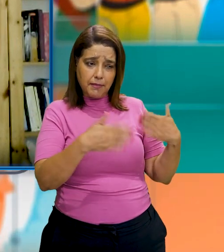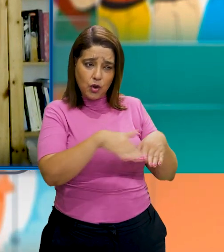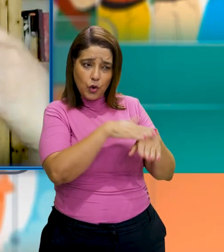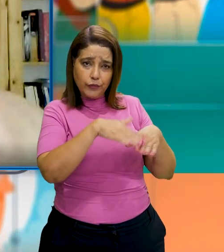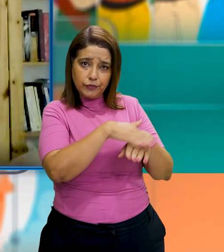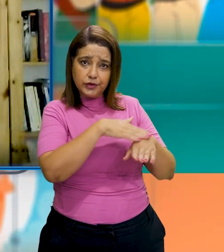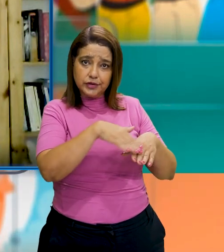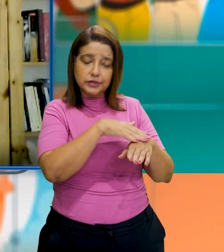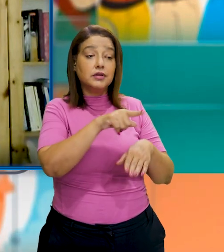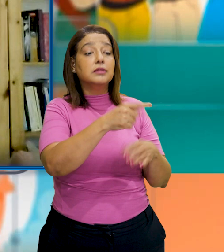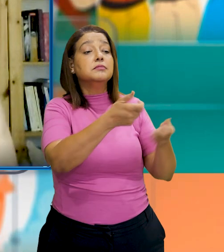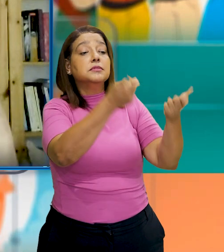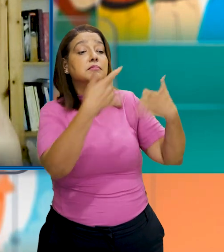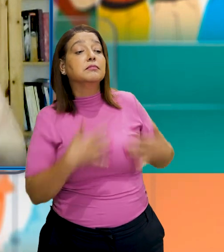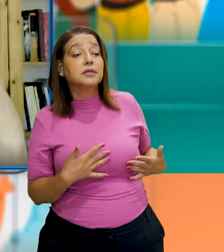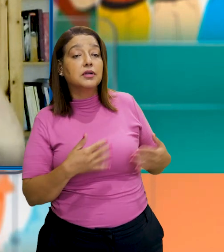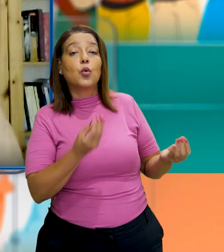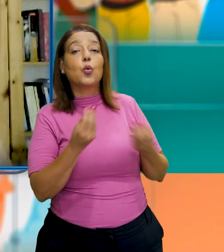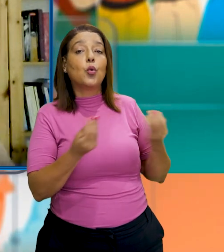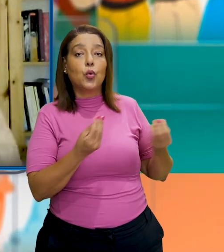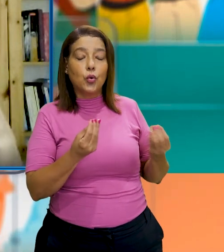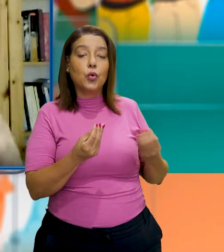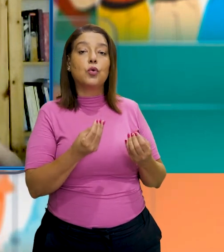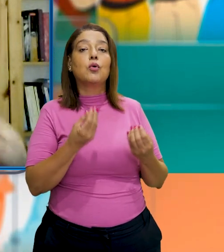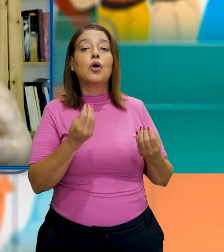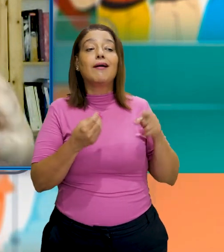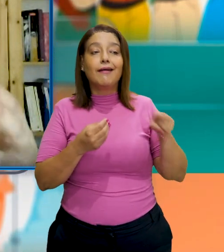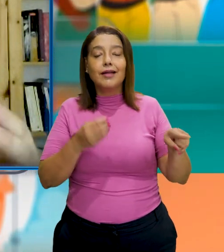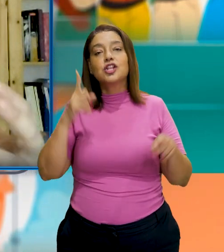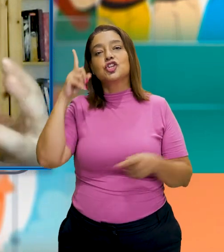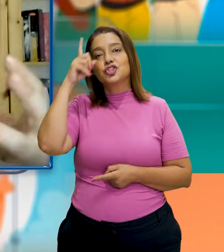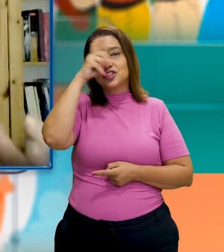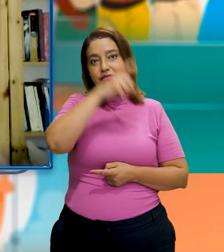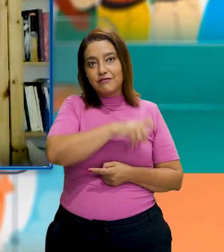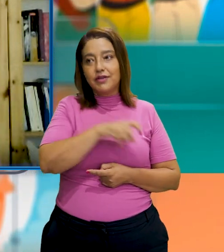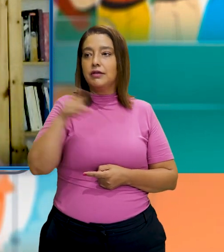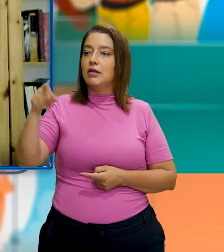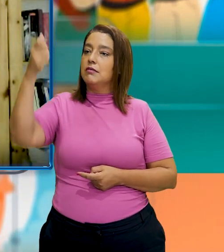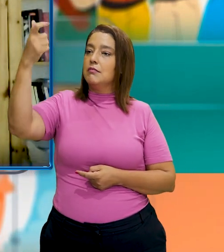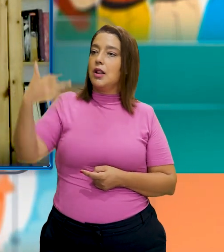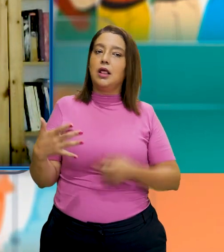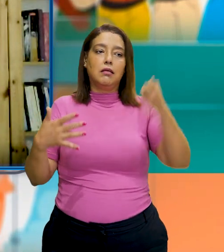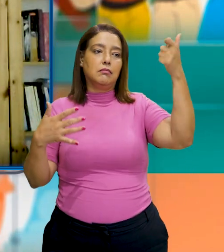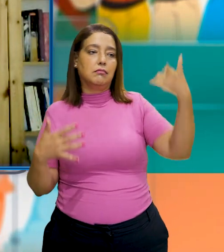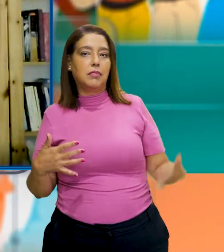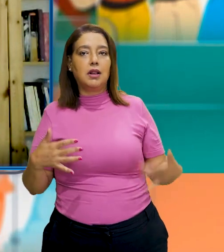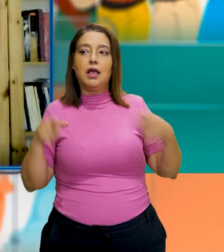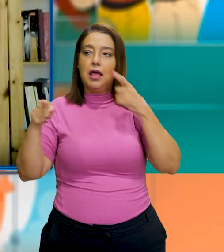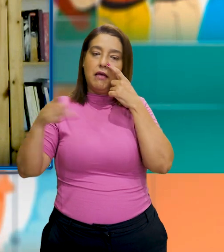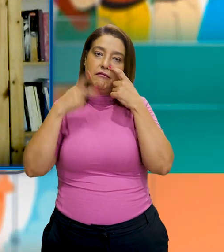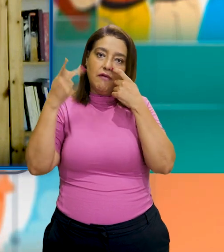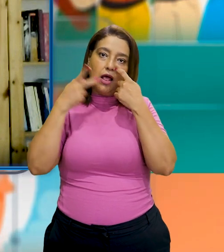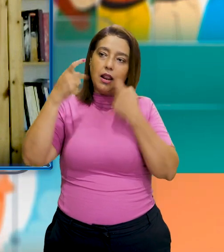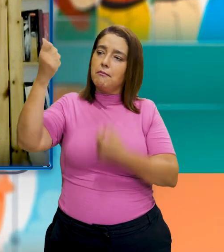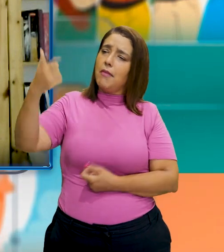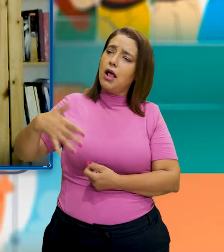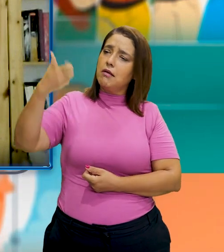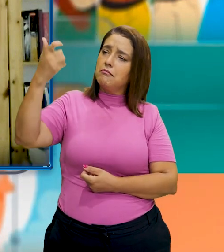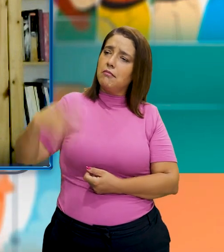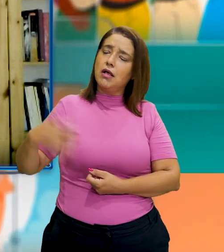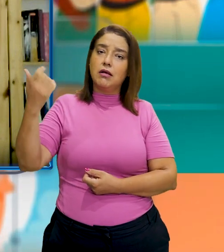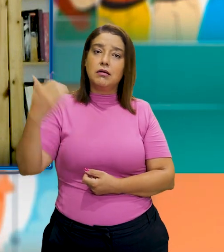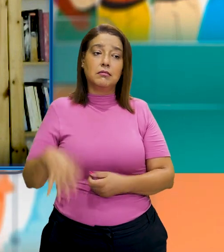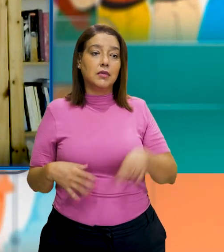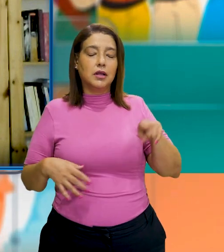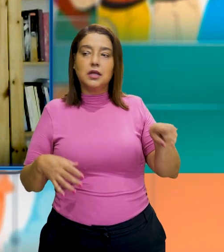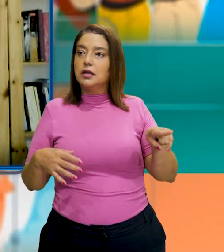o que aconteceu, você fala o que aconteceu. Como eles têm dificuldade de ouvir o outro. Quando o outro começa a contar a versão,